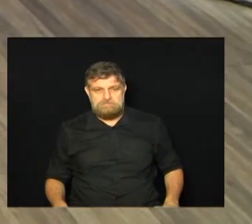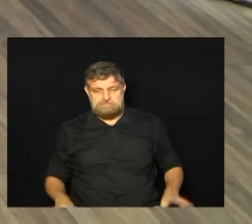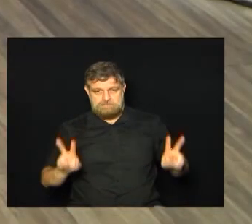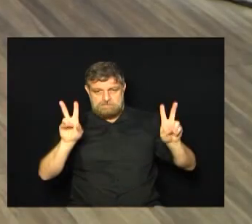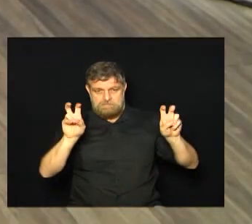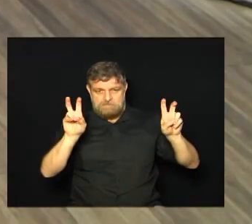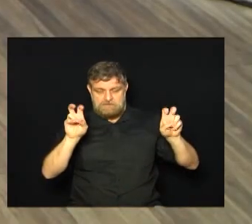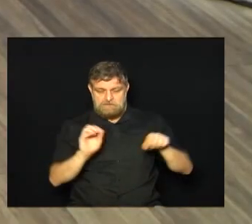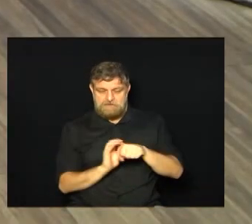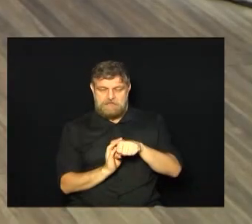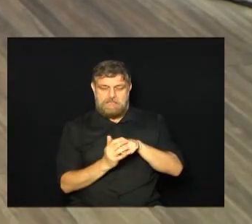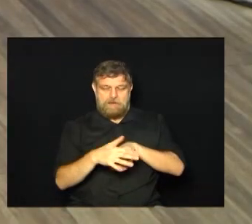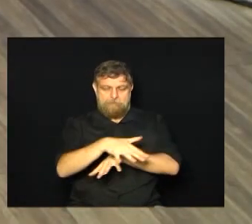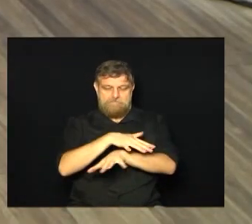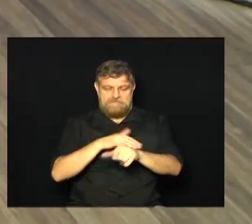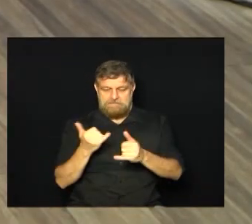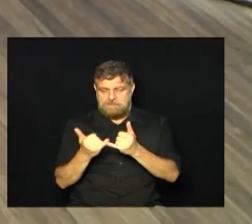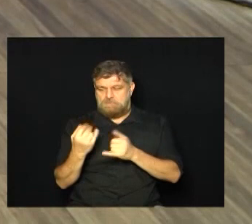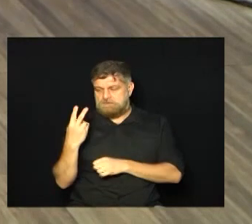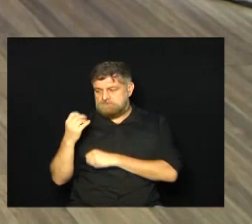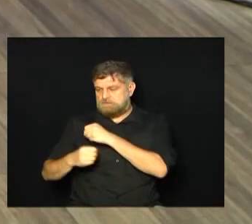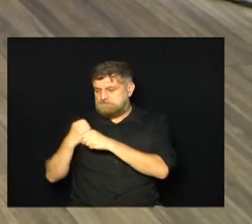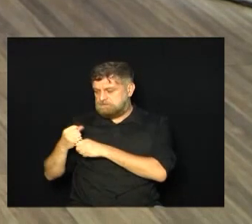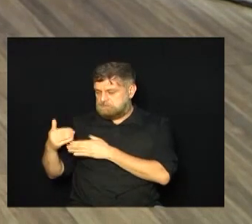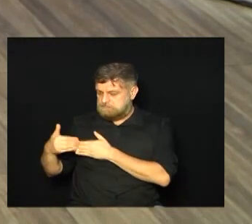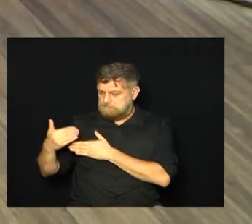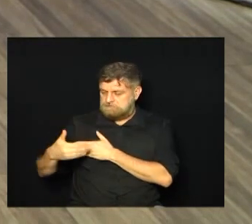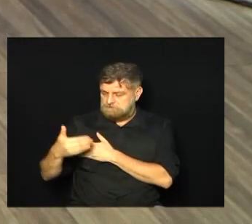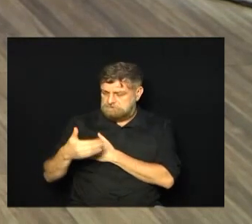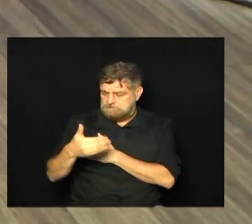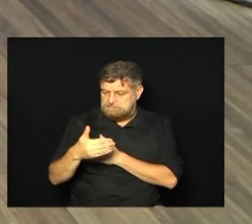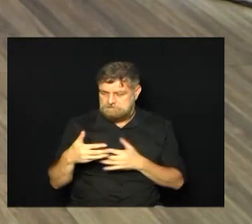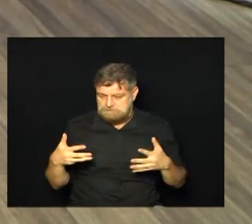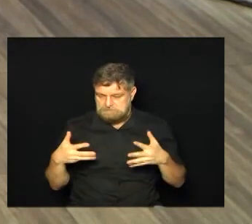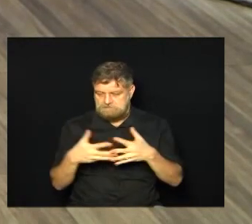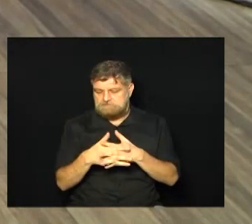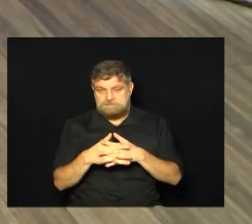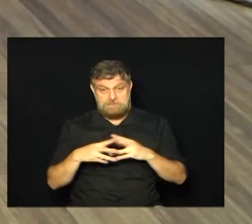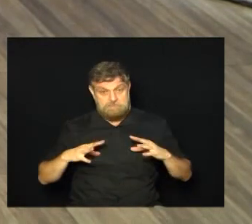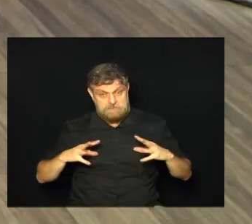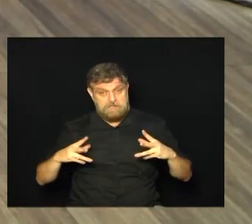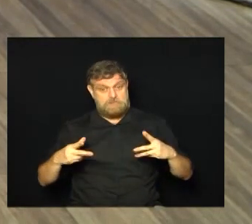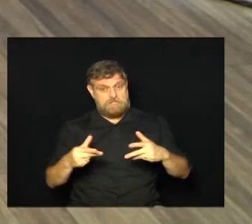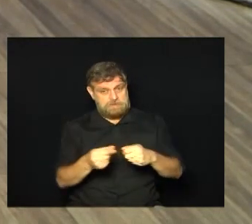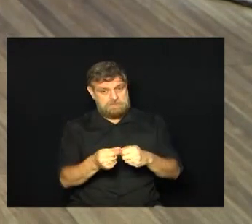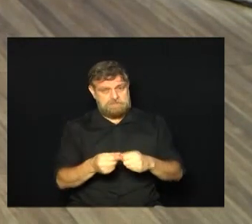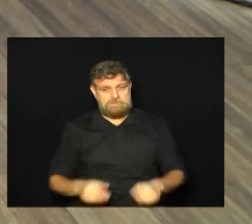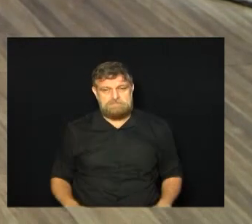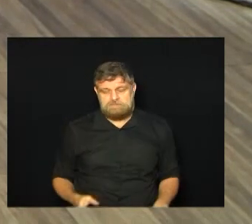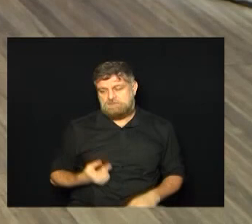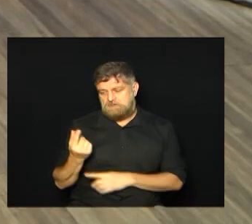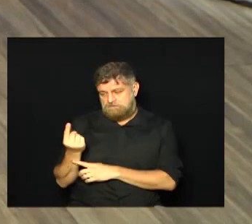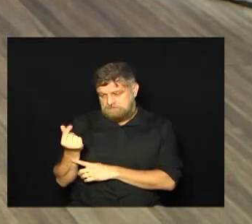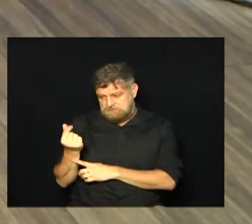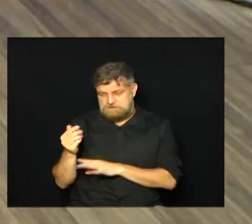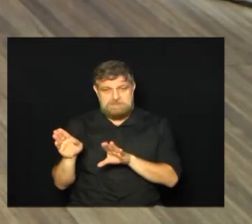nós já estamos há quase 2 anos vivendo esta época que é complicada para todos nós, seja